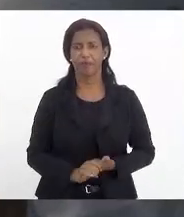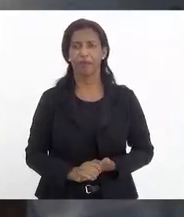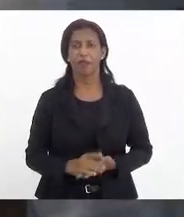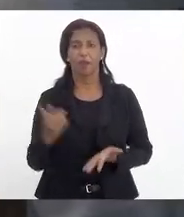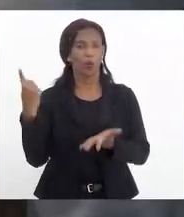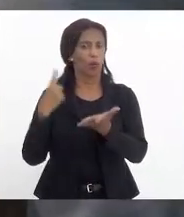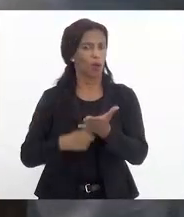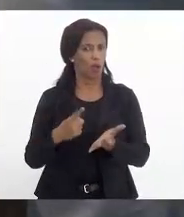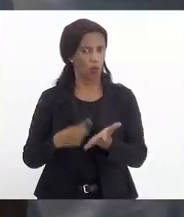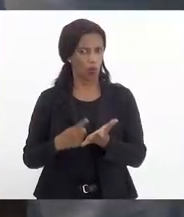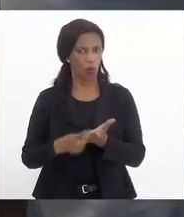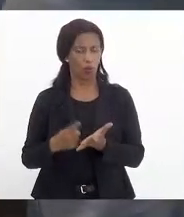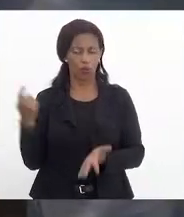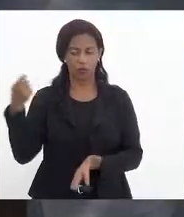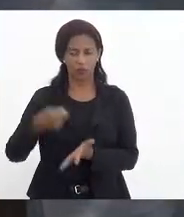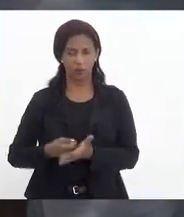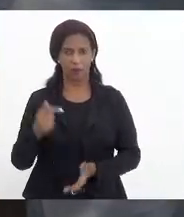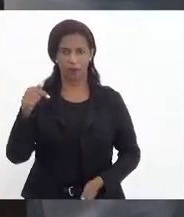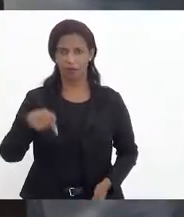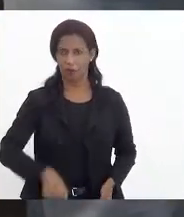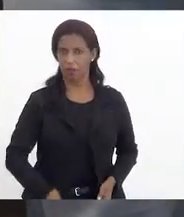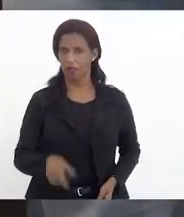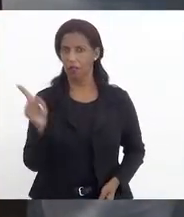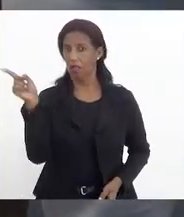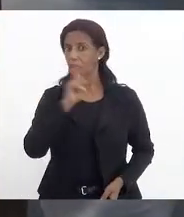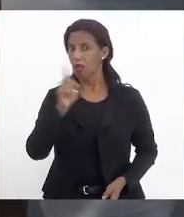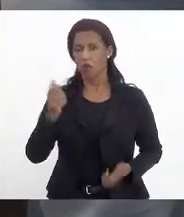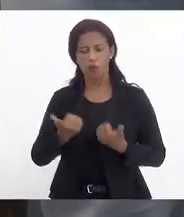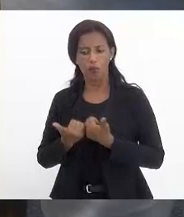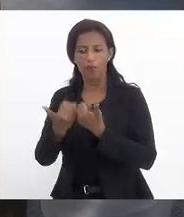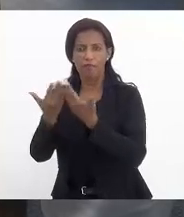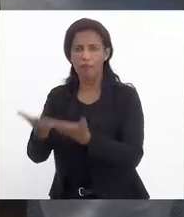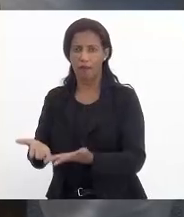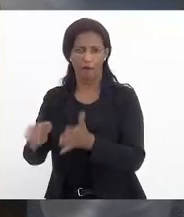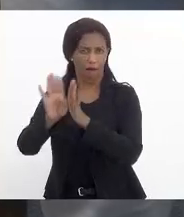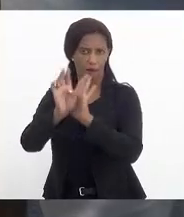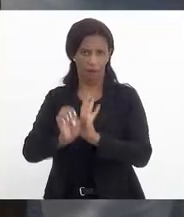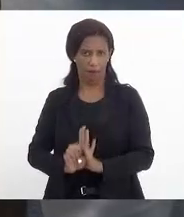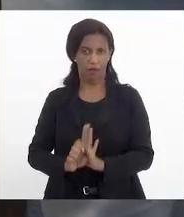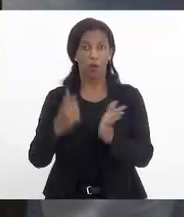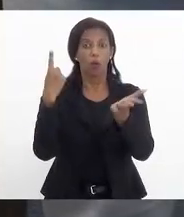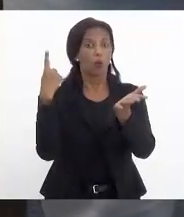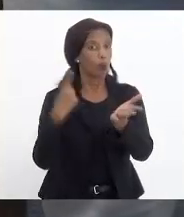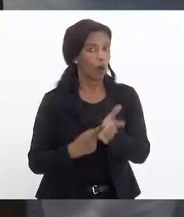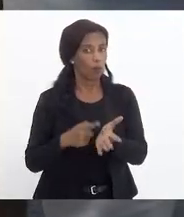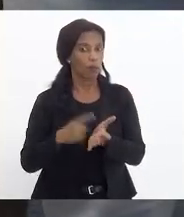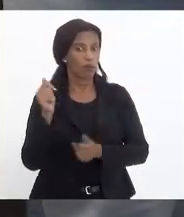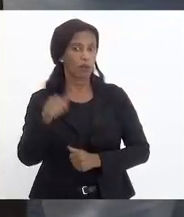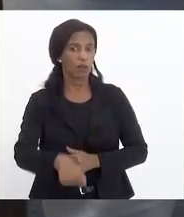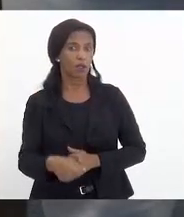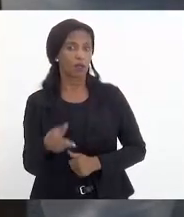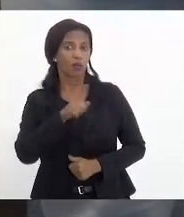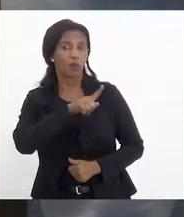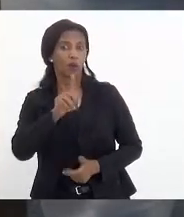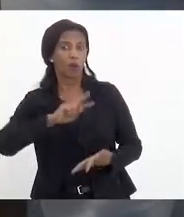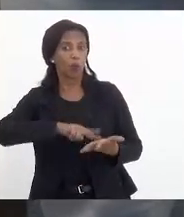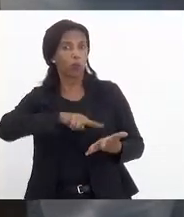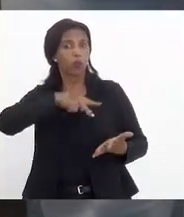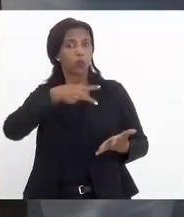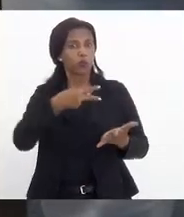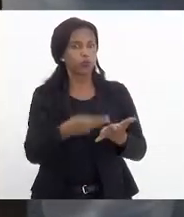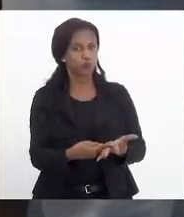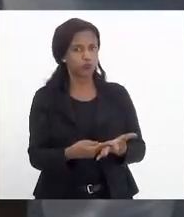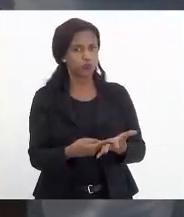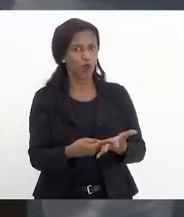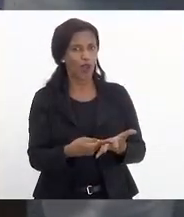o acordo firmado aqui não foi não oferecer emendas. O acordo firmado aqui foi não alterar